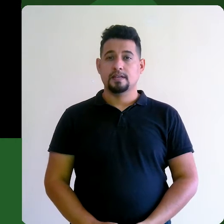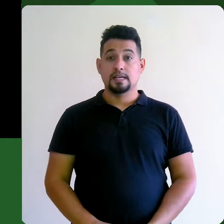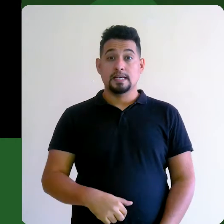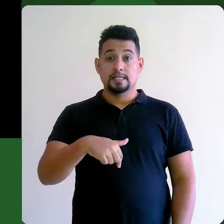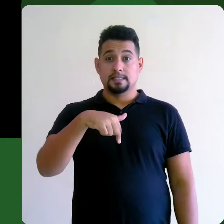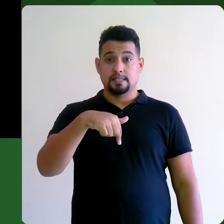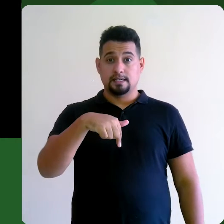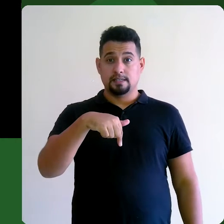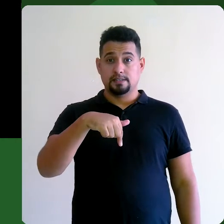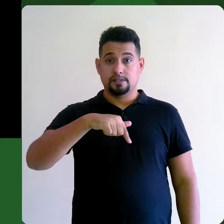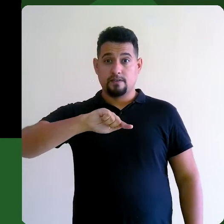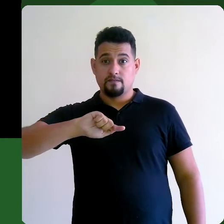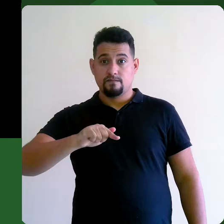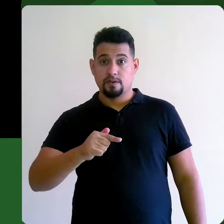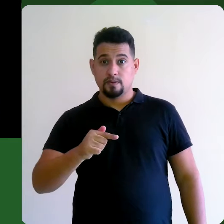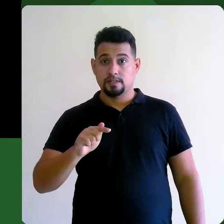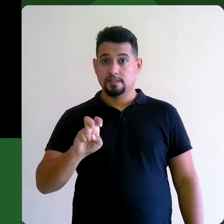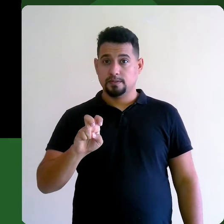de